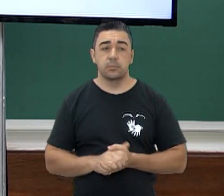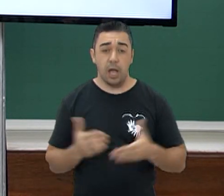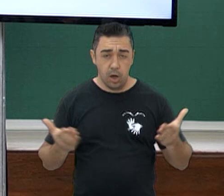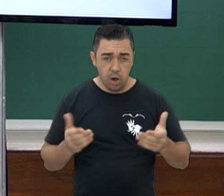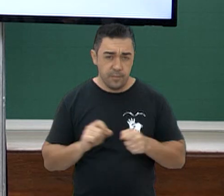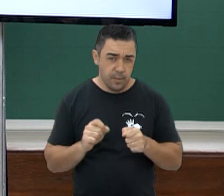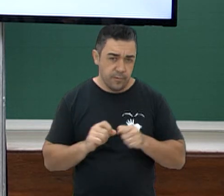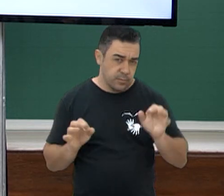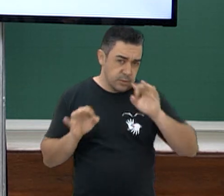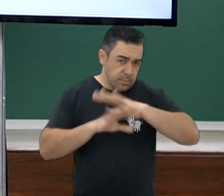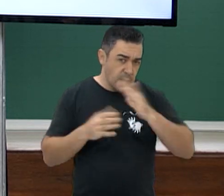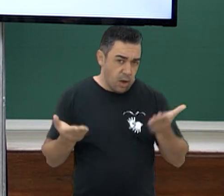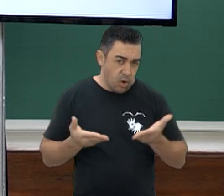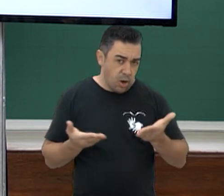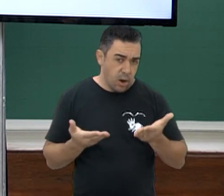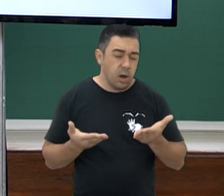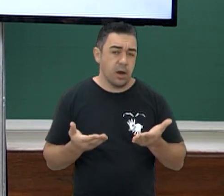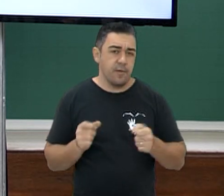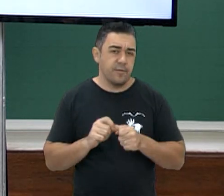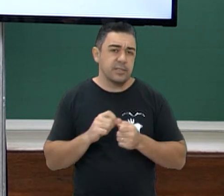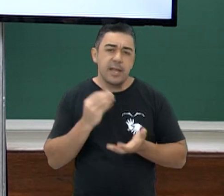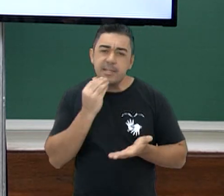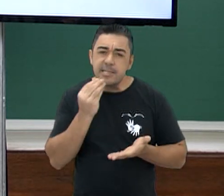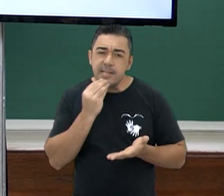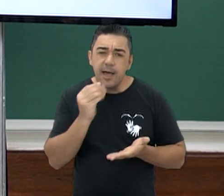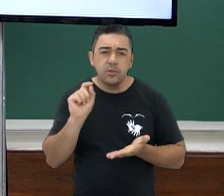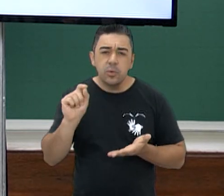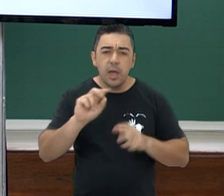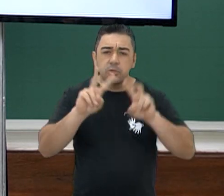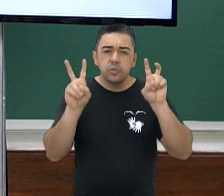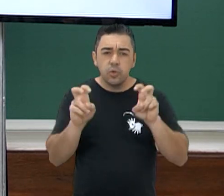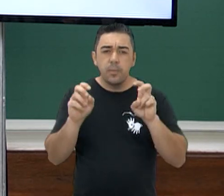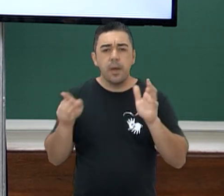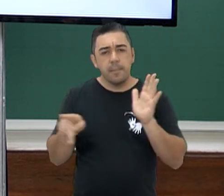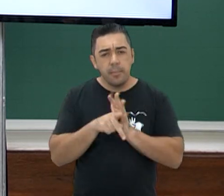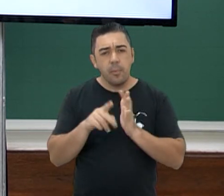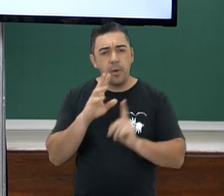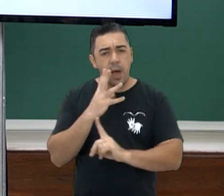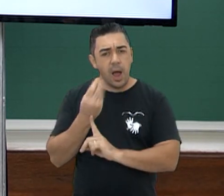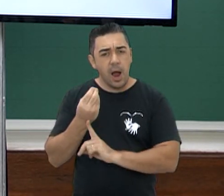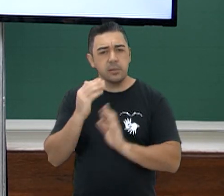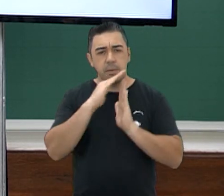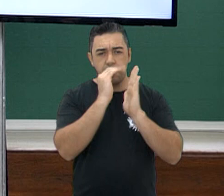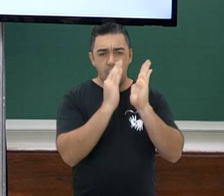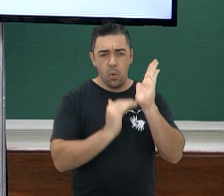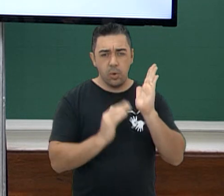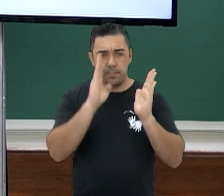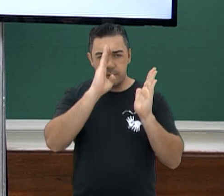E vamos terminar com os testes sobre arte barroca.